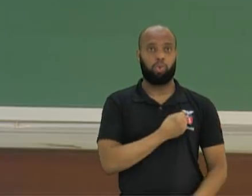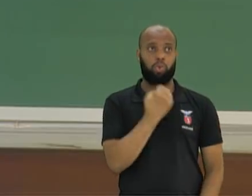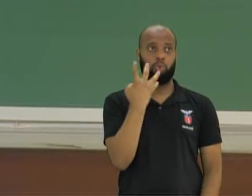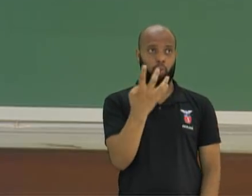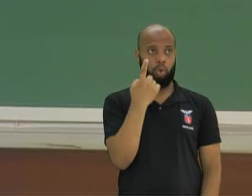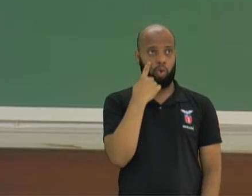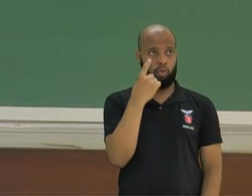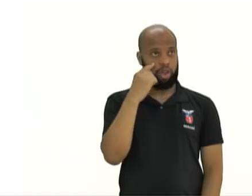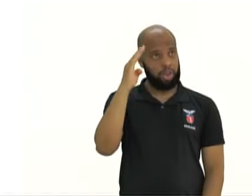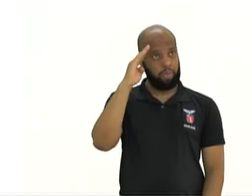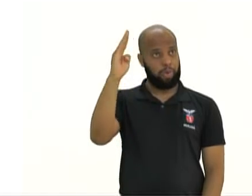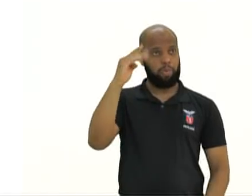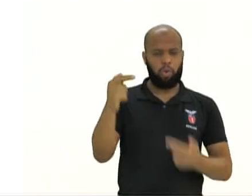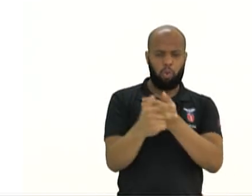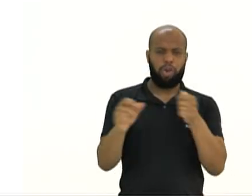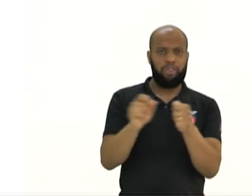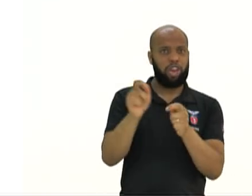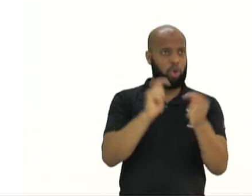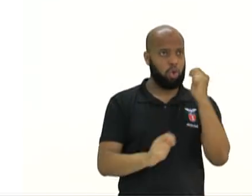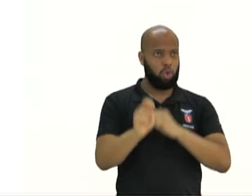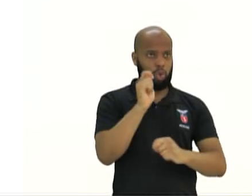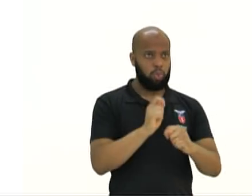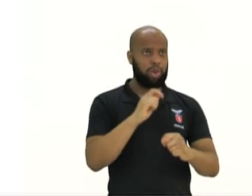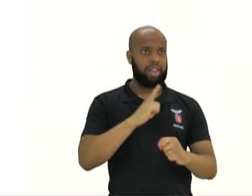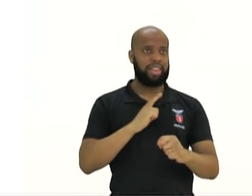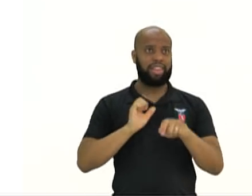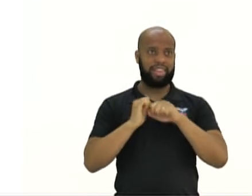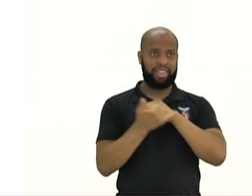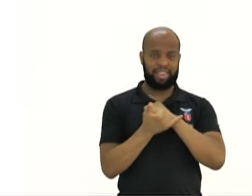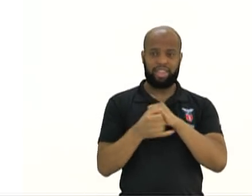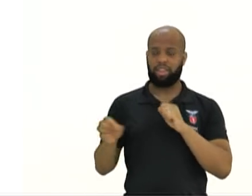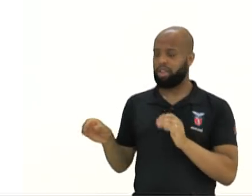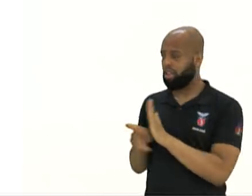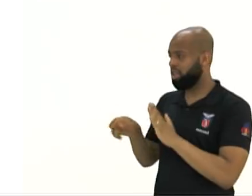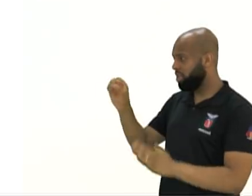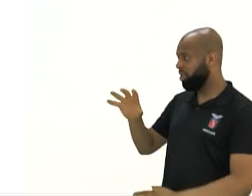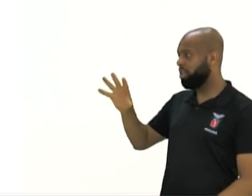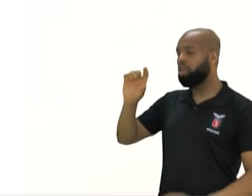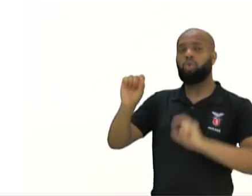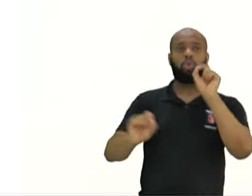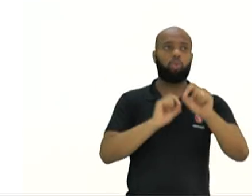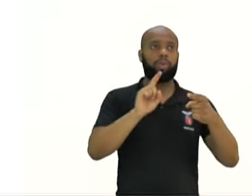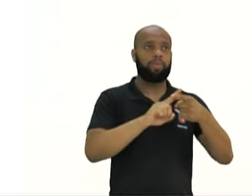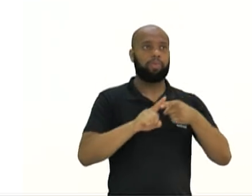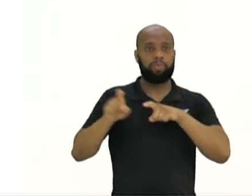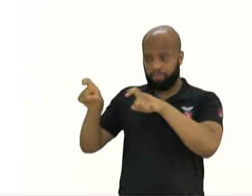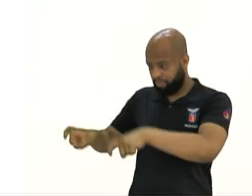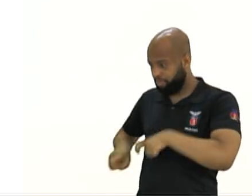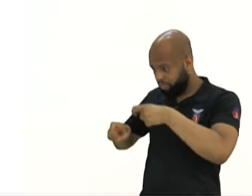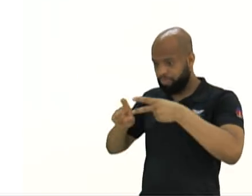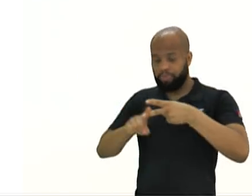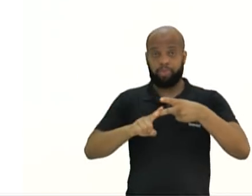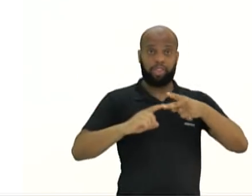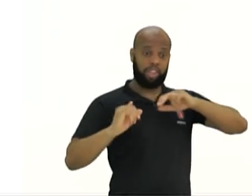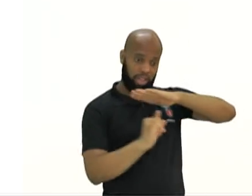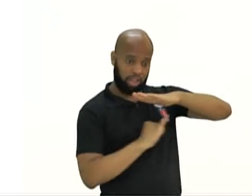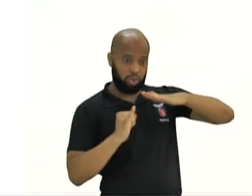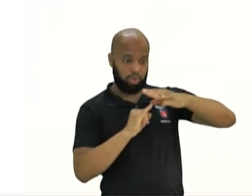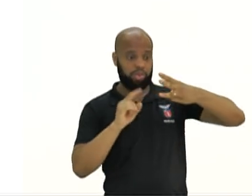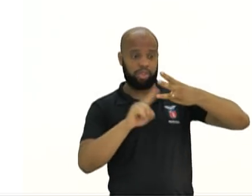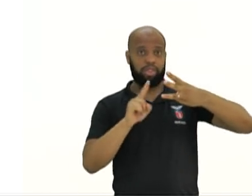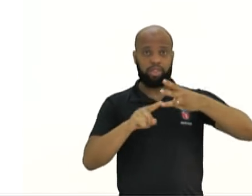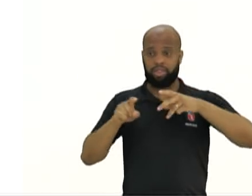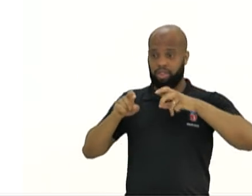um quiz aí. Principal atividade econômica das ilhas da Oceania é a agricultura, a indústria,